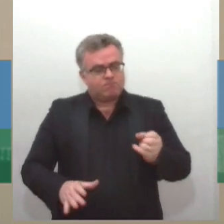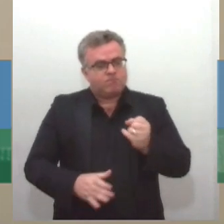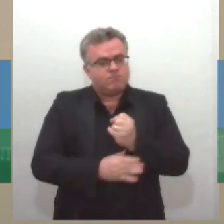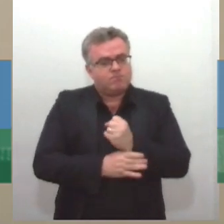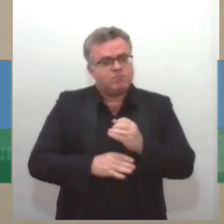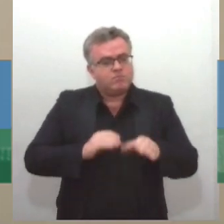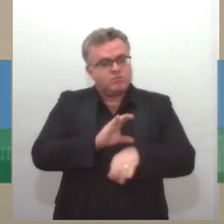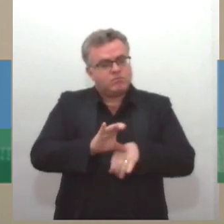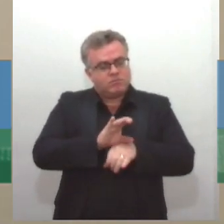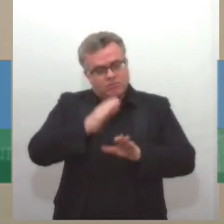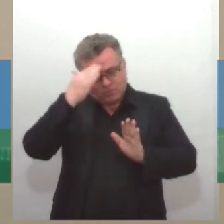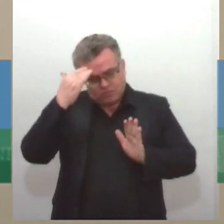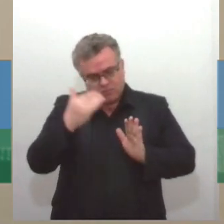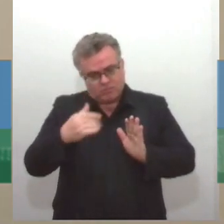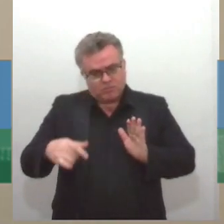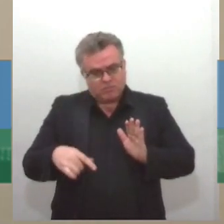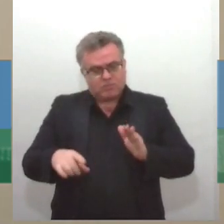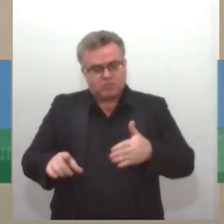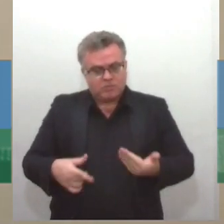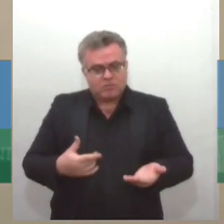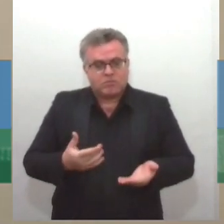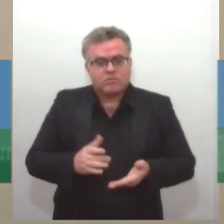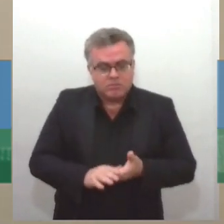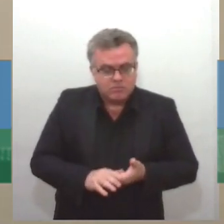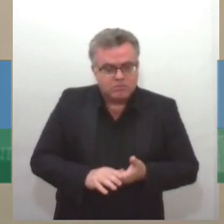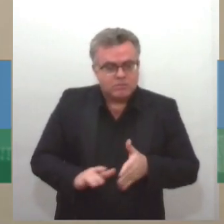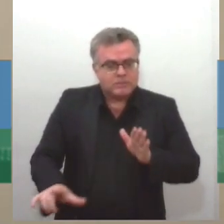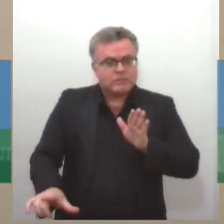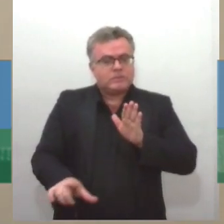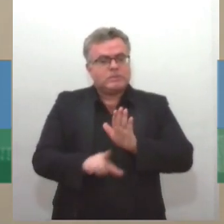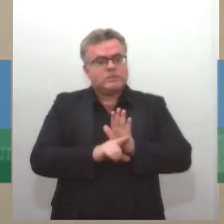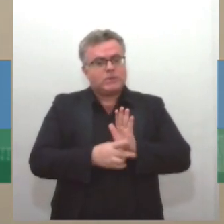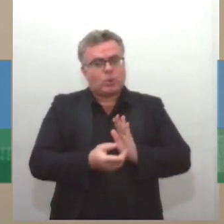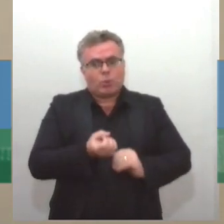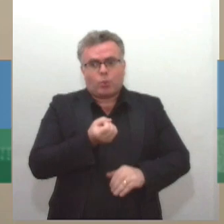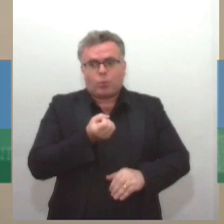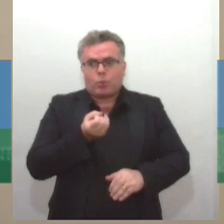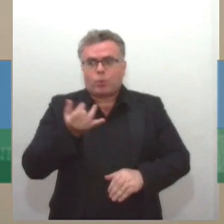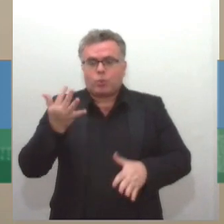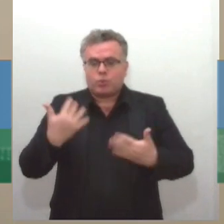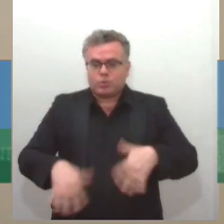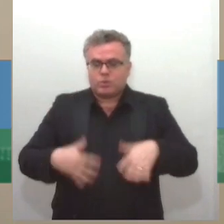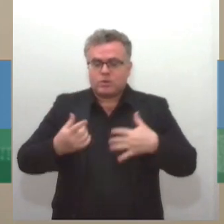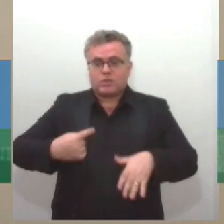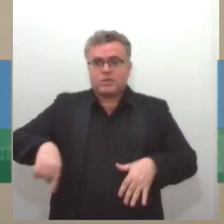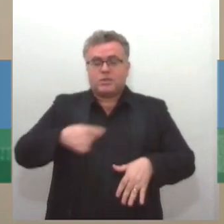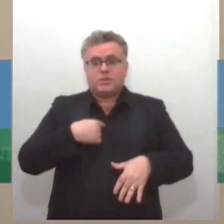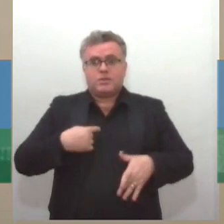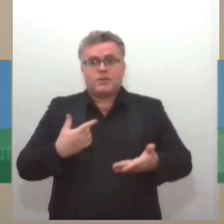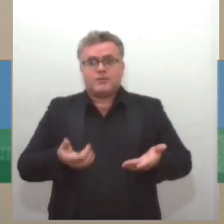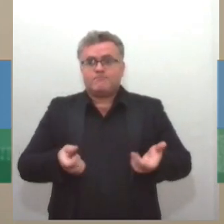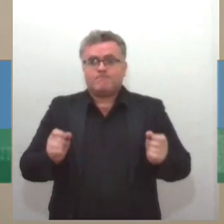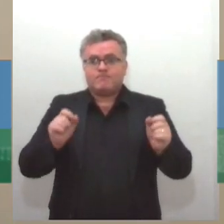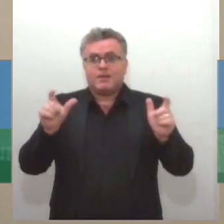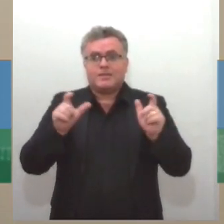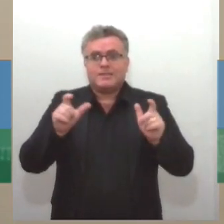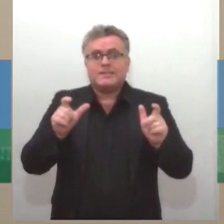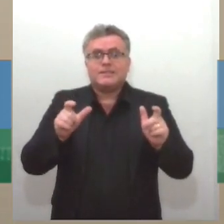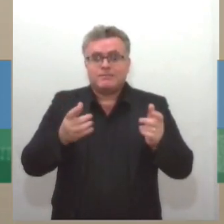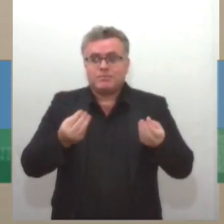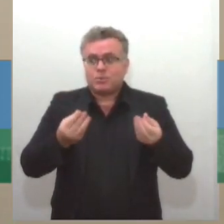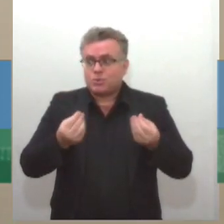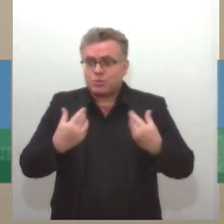Constituição Federal. Leis nós temos e estamos afogados nela, Aline. Precisamos sair desse mar de leis para